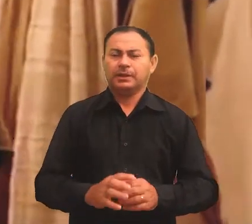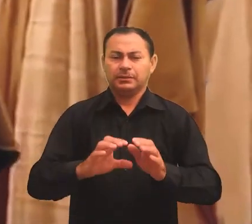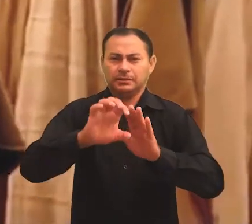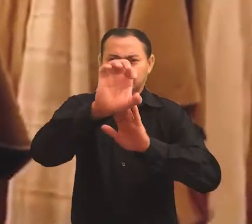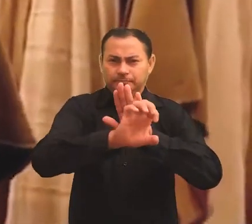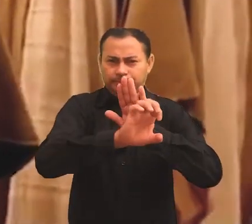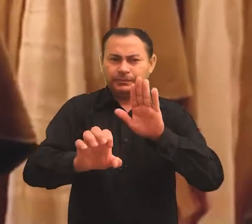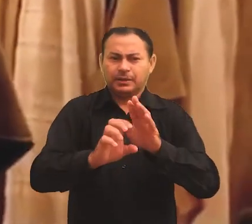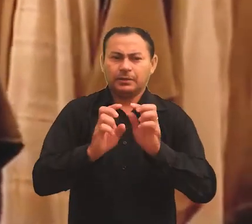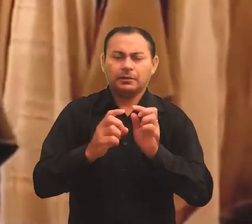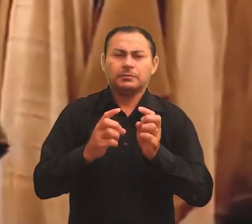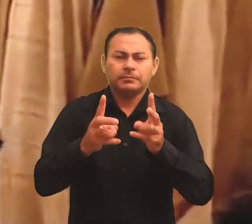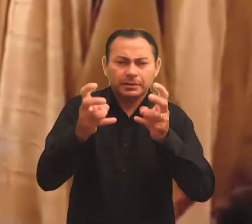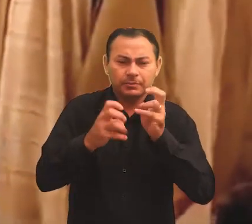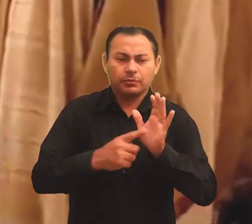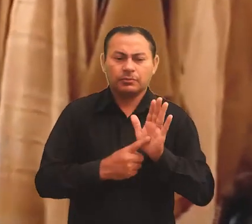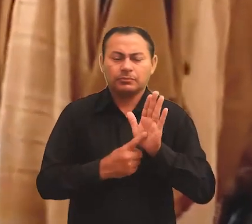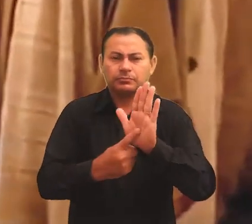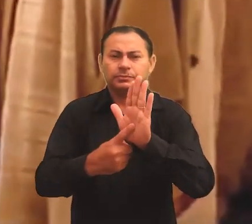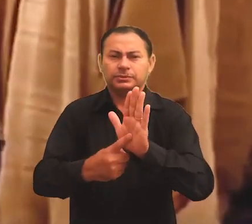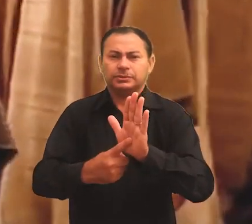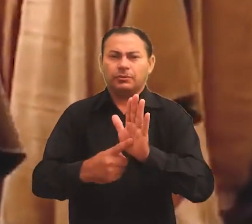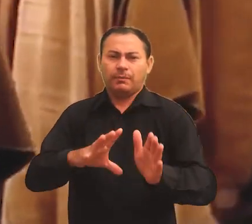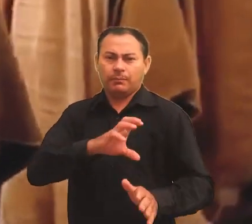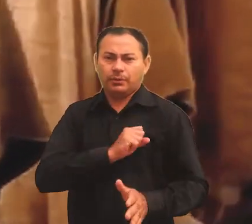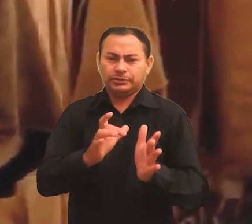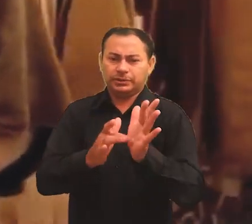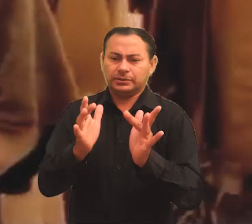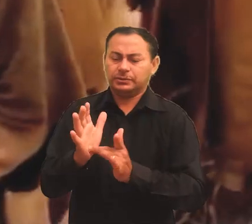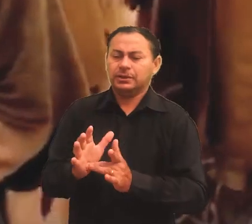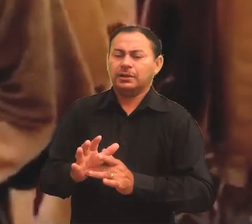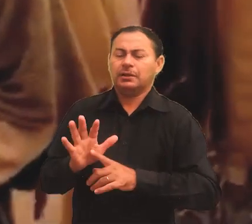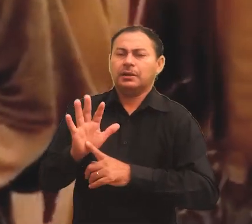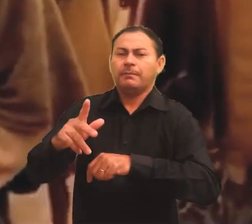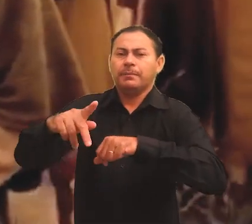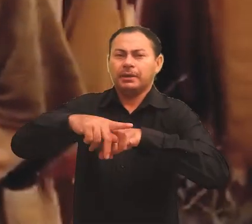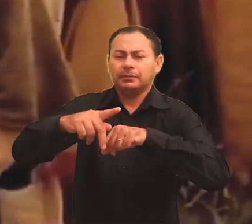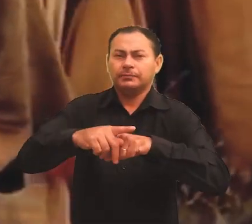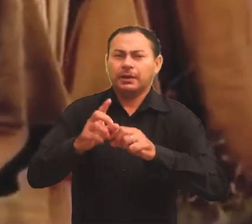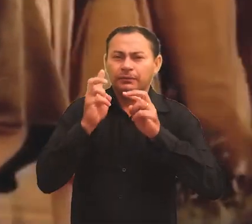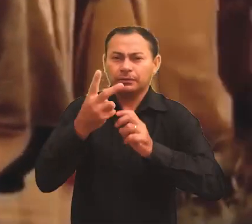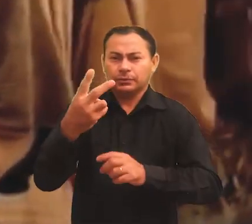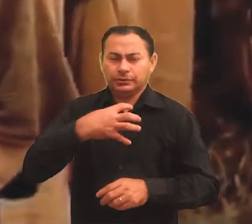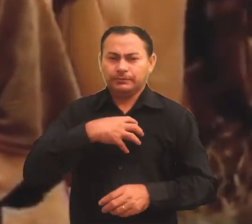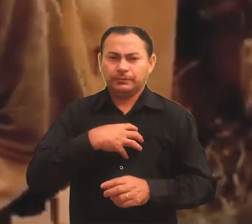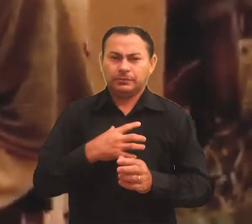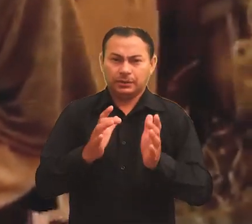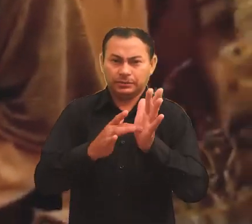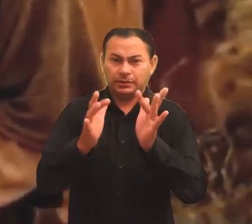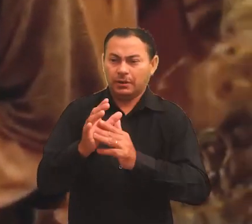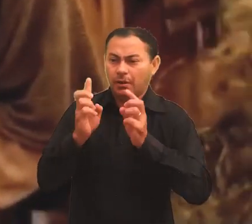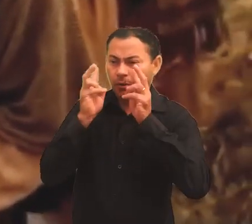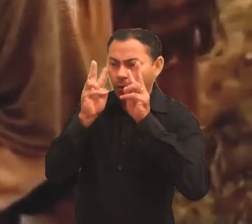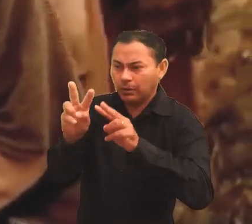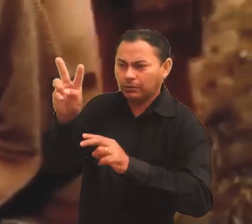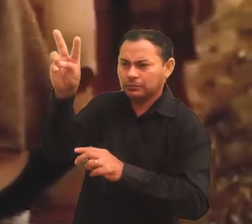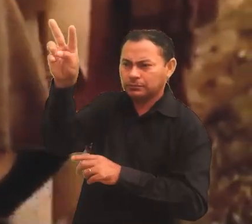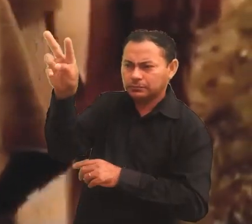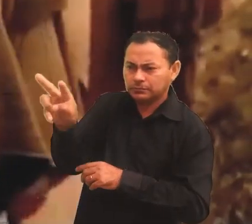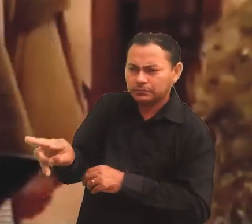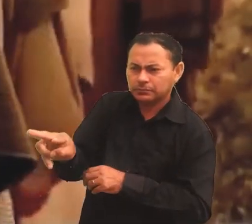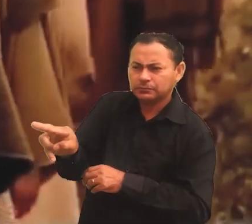percebemos que Jesus demonstrou amor por Pedro pelo menos de duas maneiras. Observe que Jesus olhou para